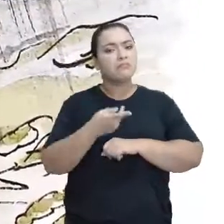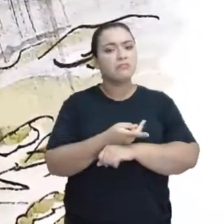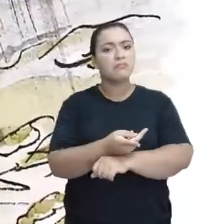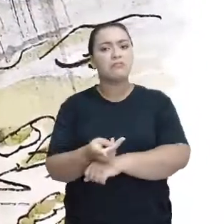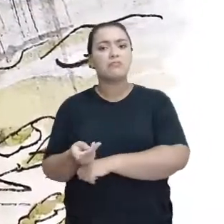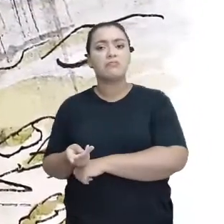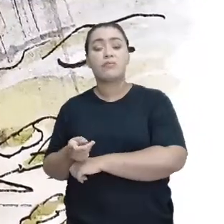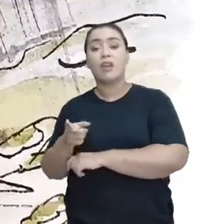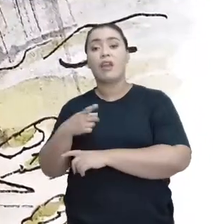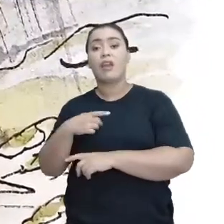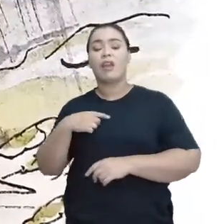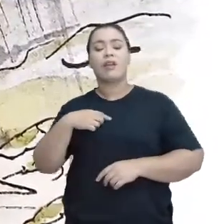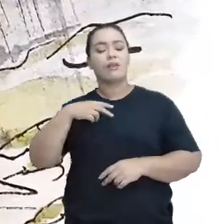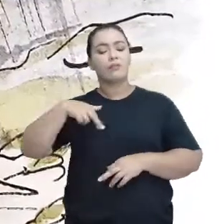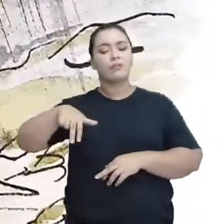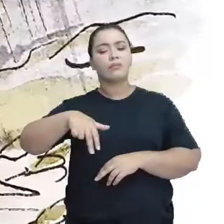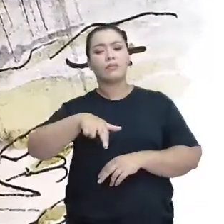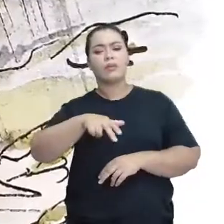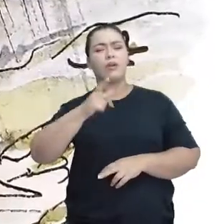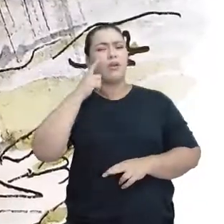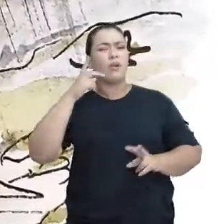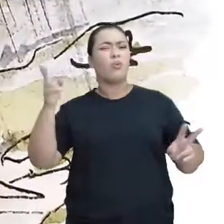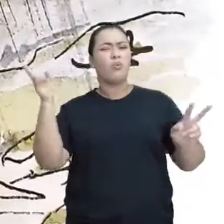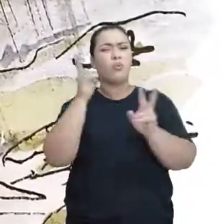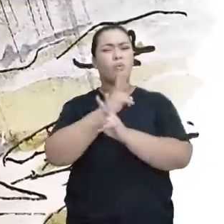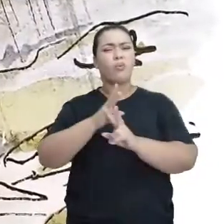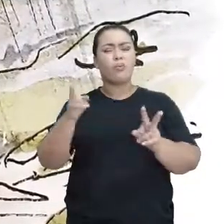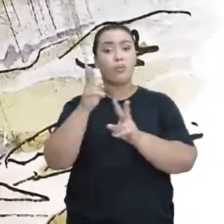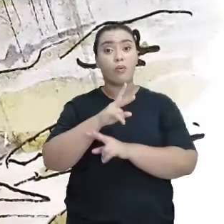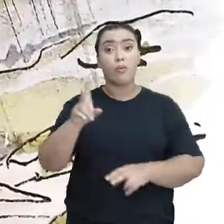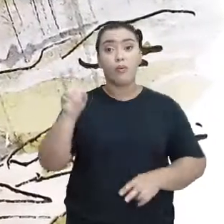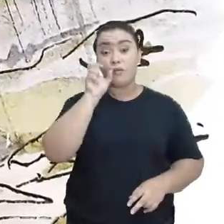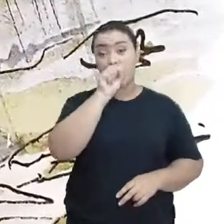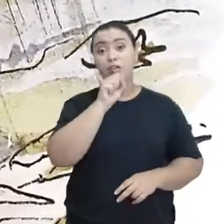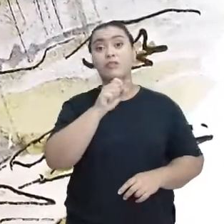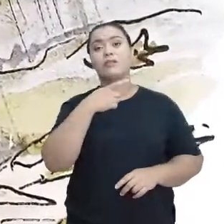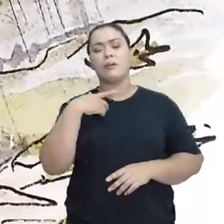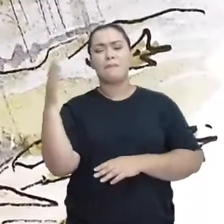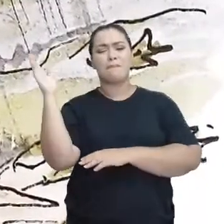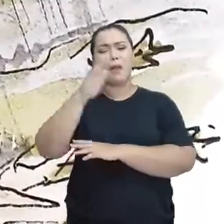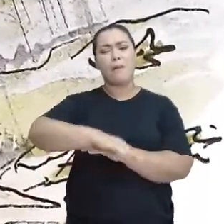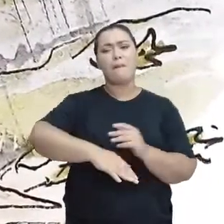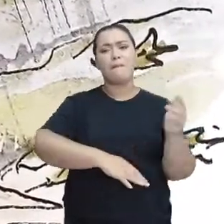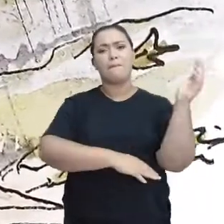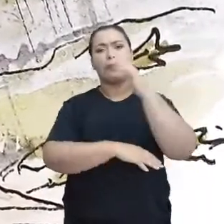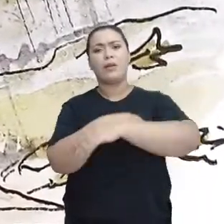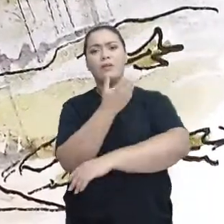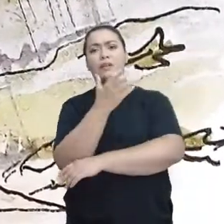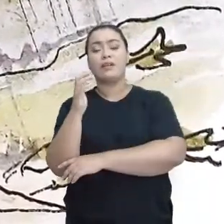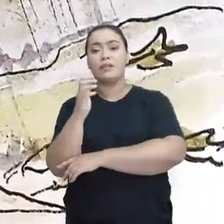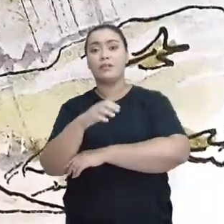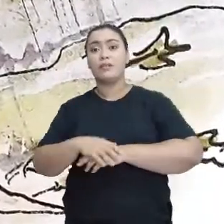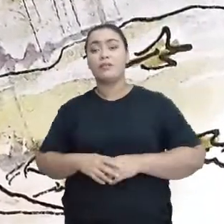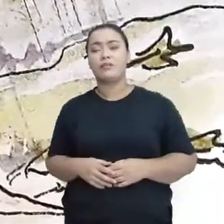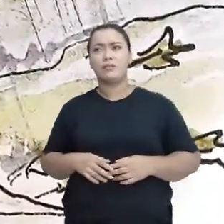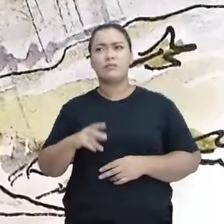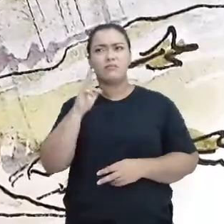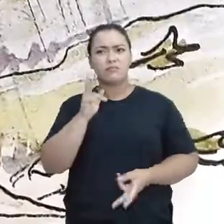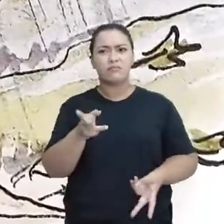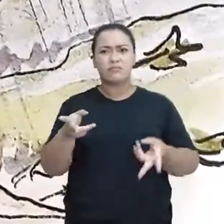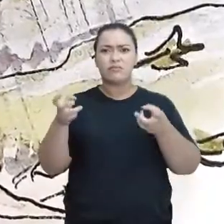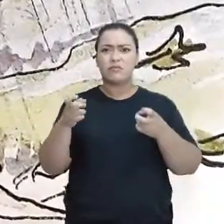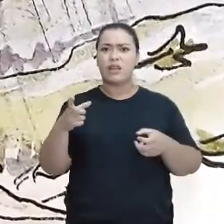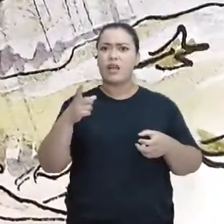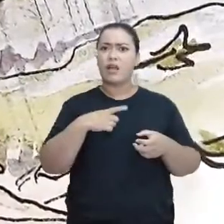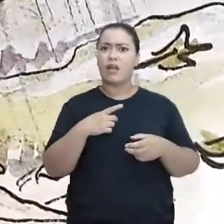e oliveiras, quando uma ventania muito forte derrubou várias coisas. Leonardo ficou impressionado com o poder